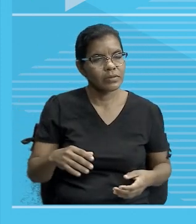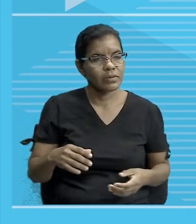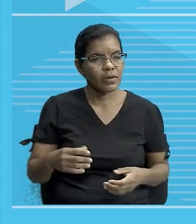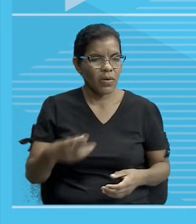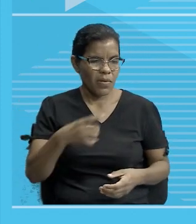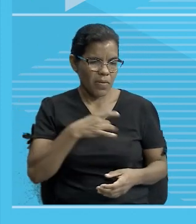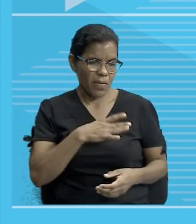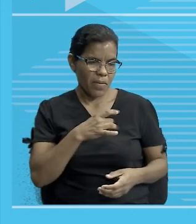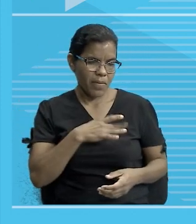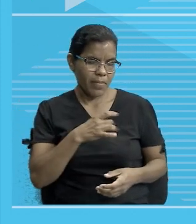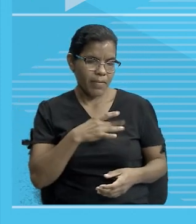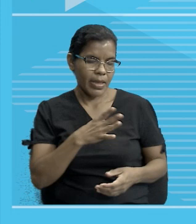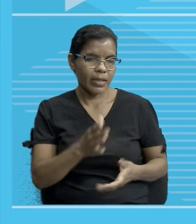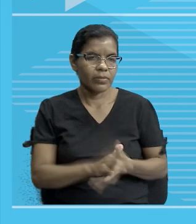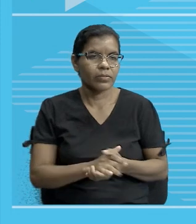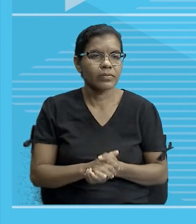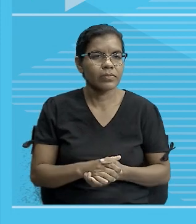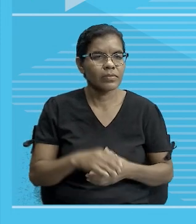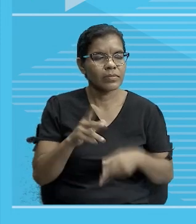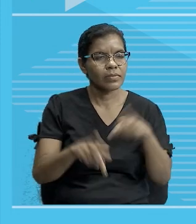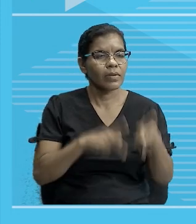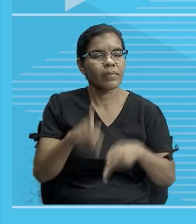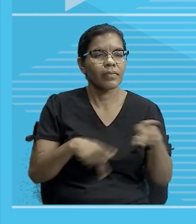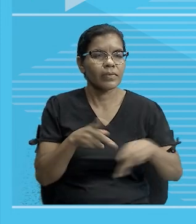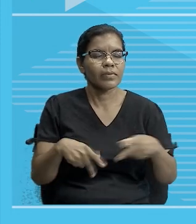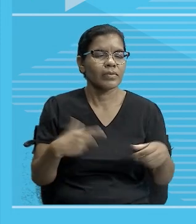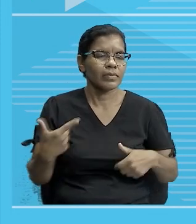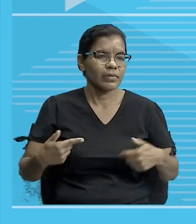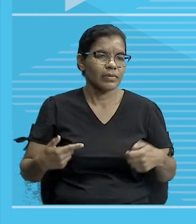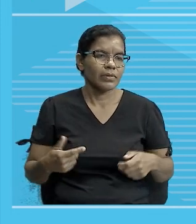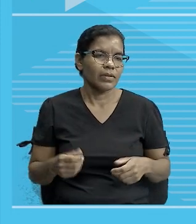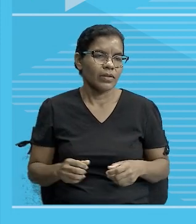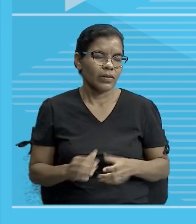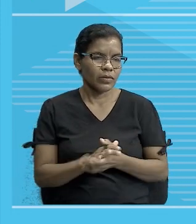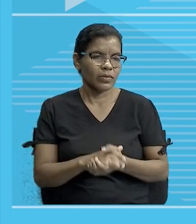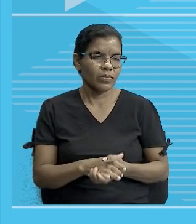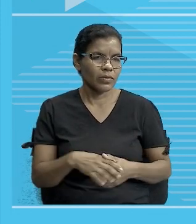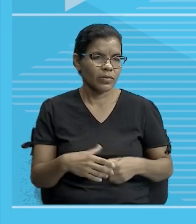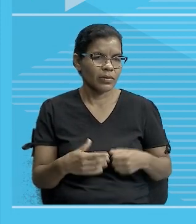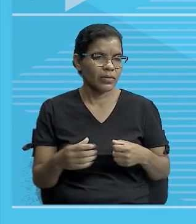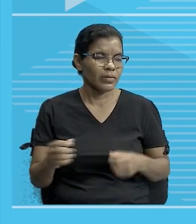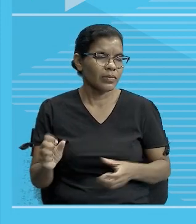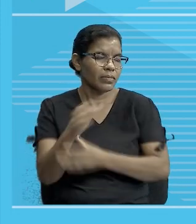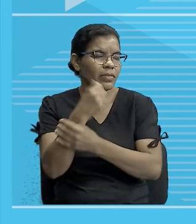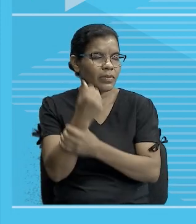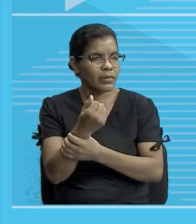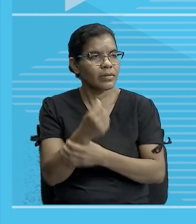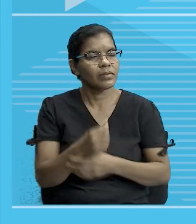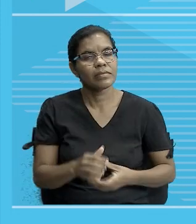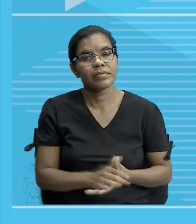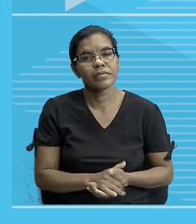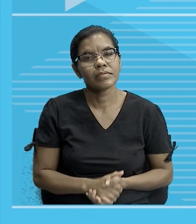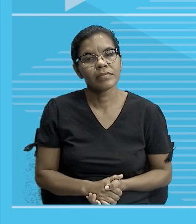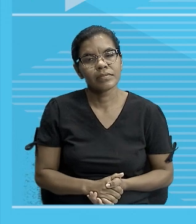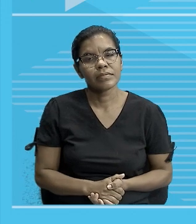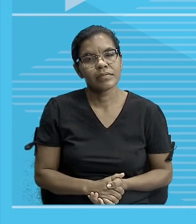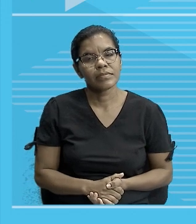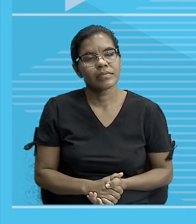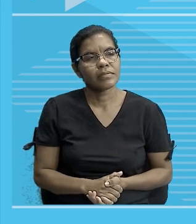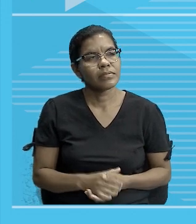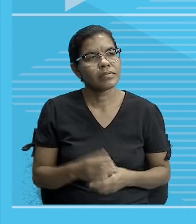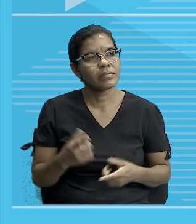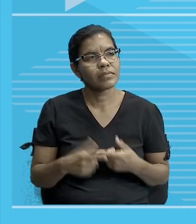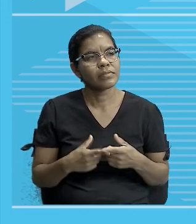Eita, fatality. O povo tá se armando contra os poderosos. Era? Era.